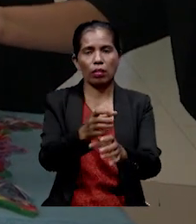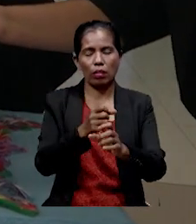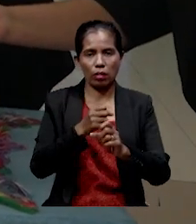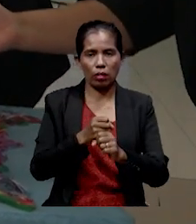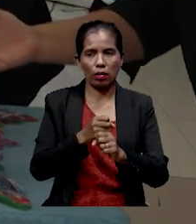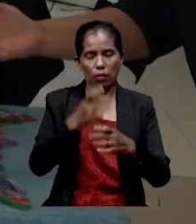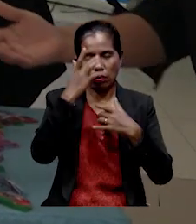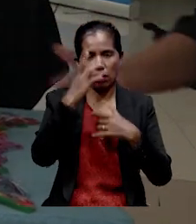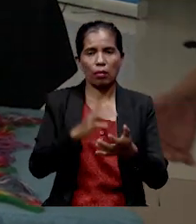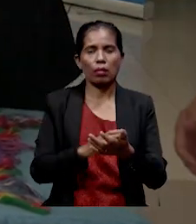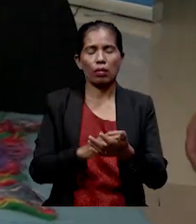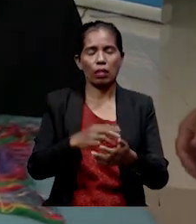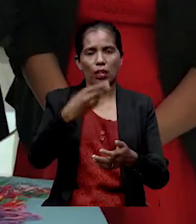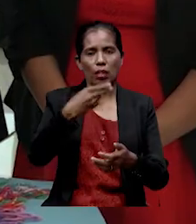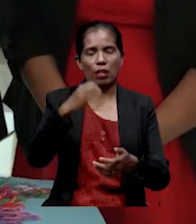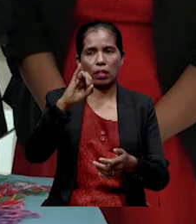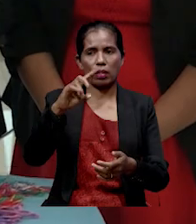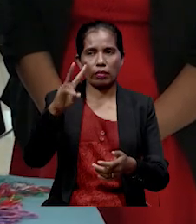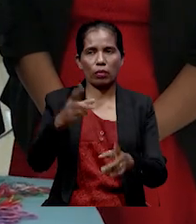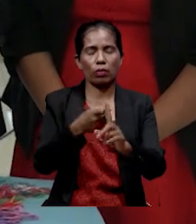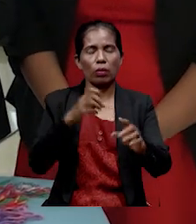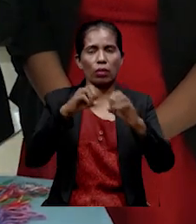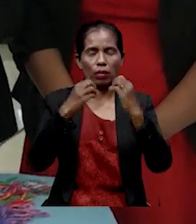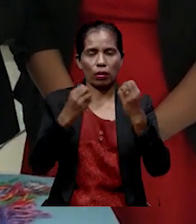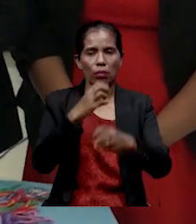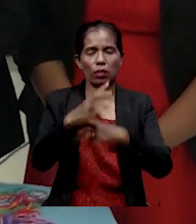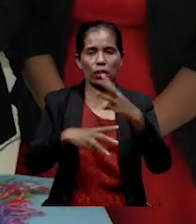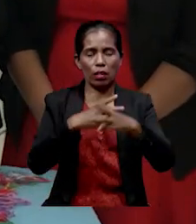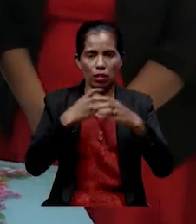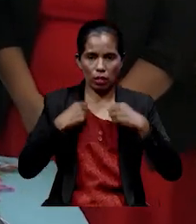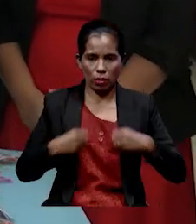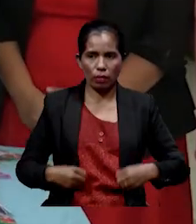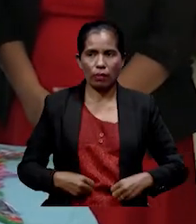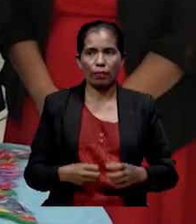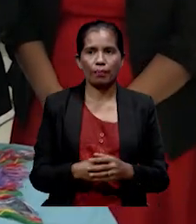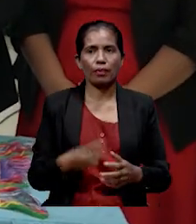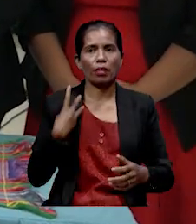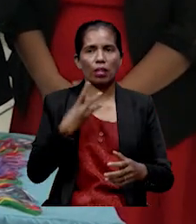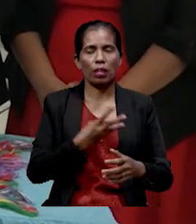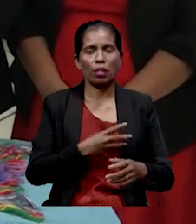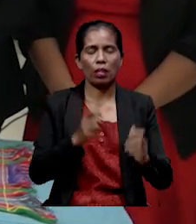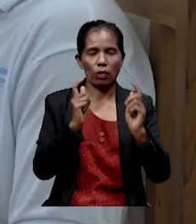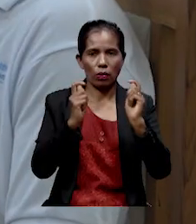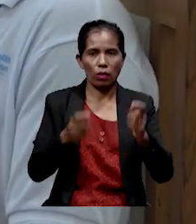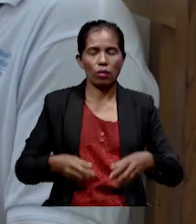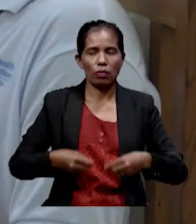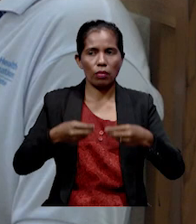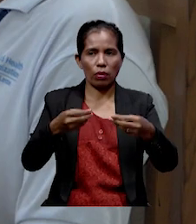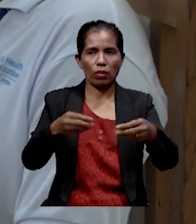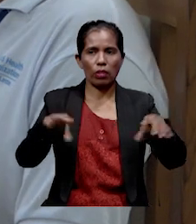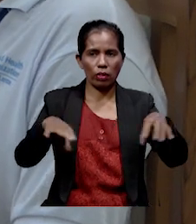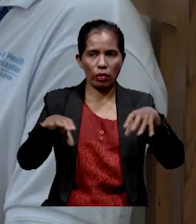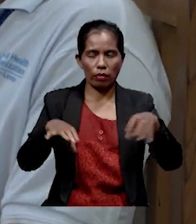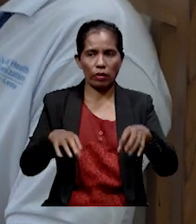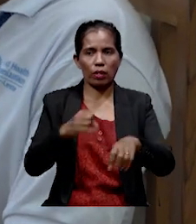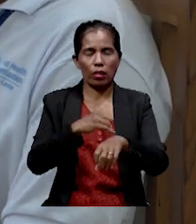HIV self-testing kits, husi Organisasaun Mundial Saudi. Ita kompo agu integra, servisus ne bemak iha dia sama